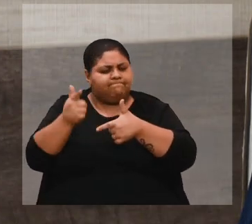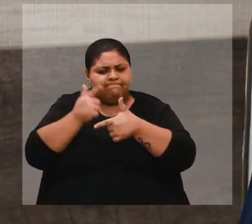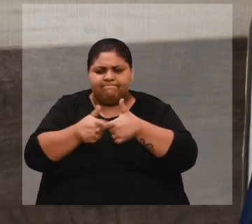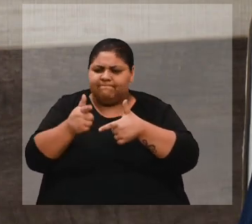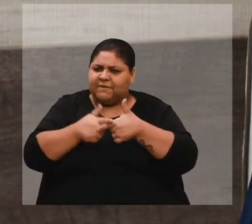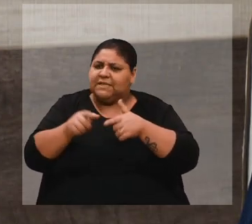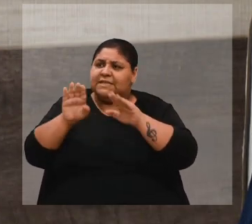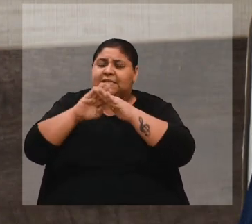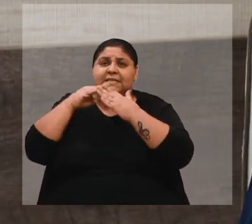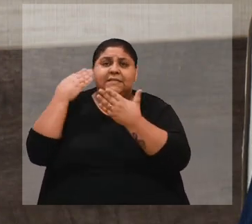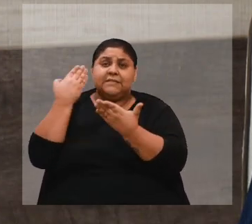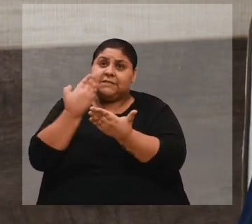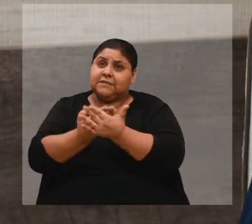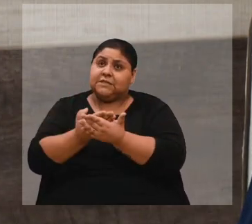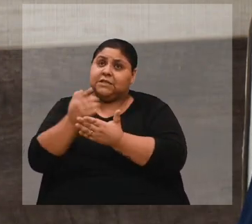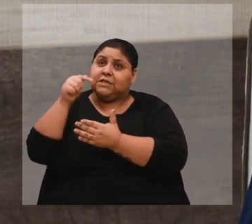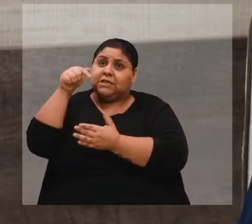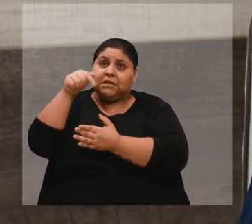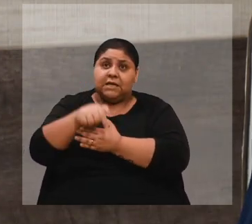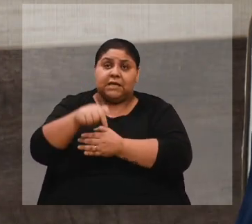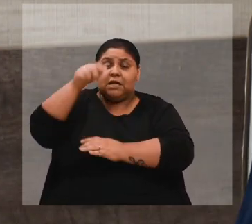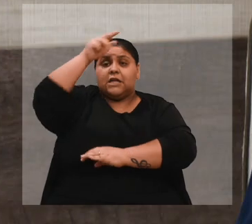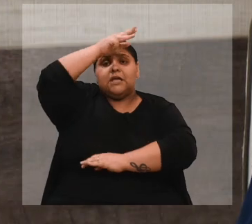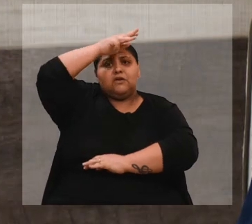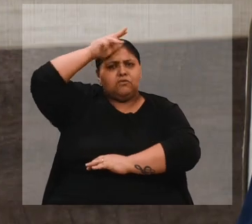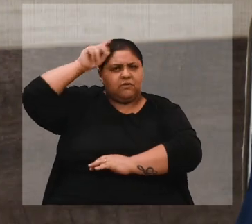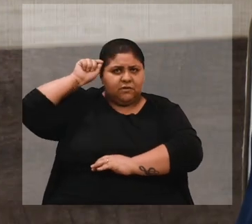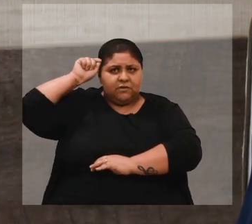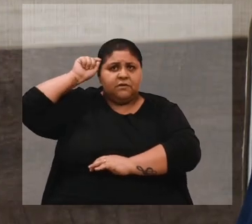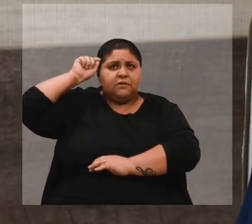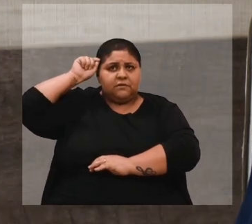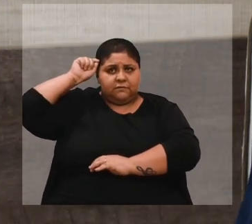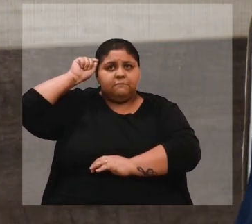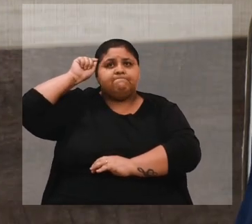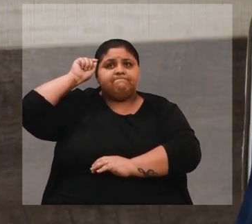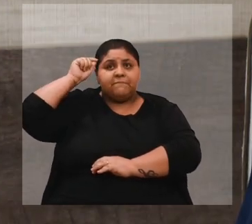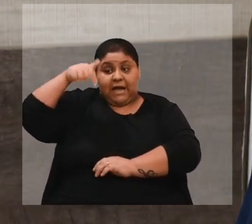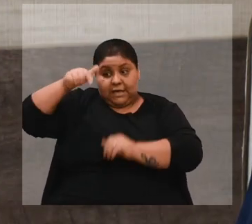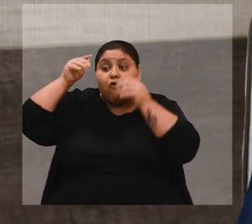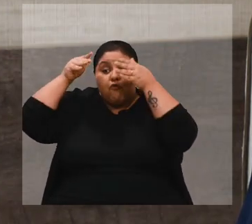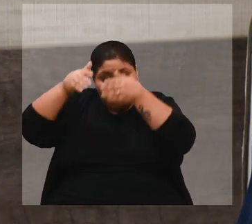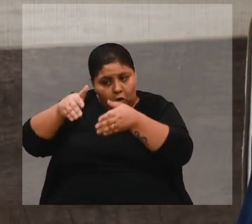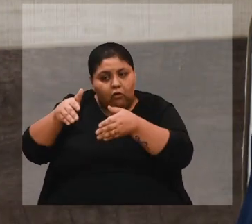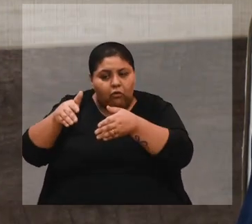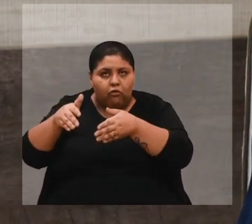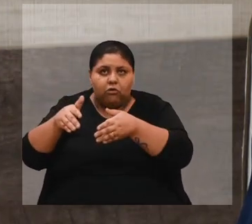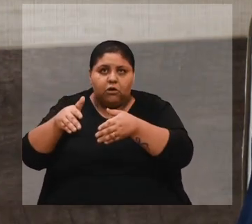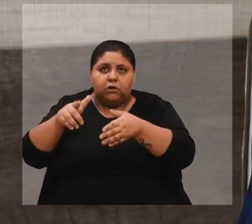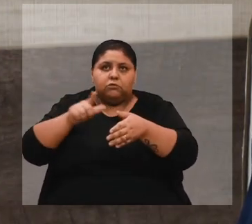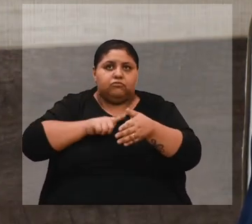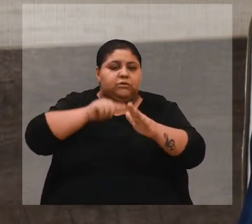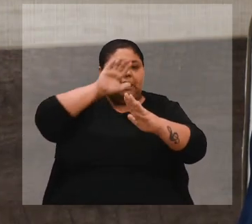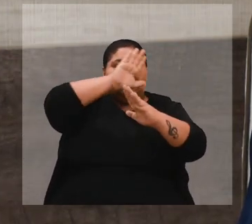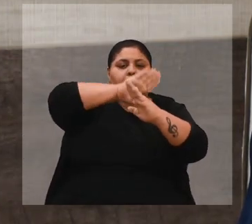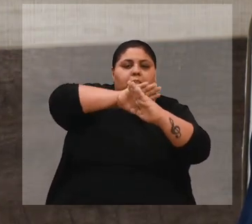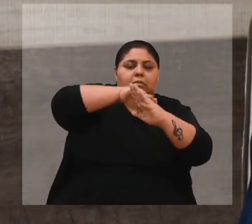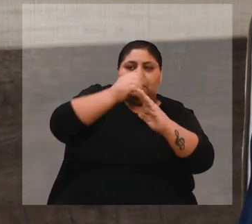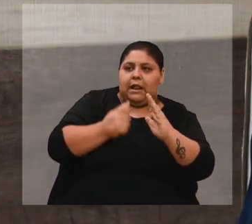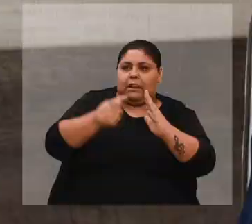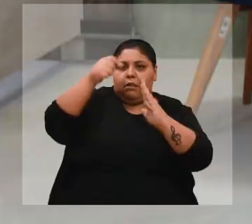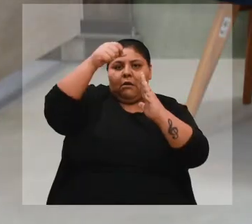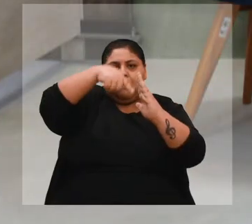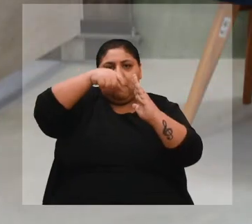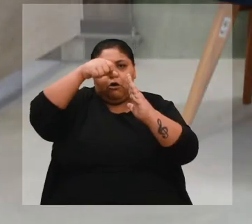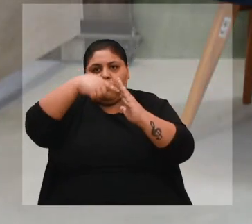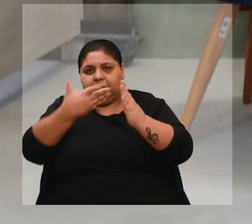problemas em escolas, aqui no caso municipais, que é a nossa é o foco, né? É o foco. Então aí não tem o